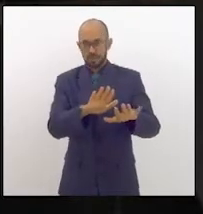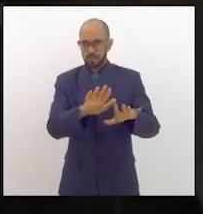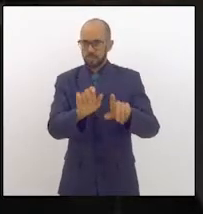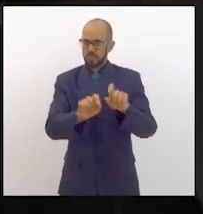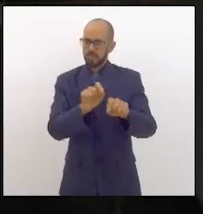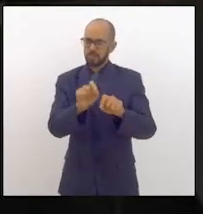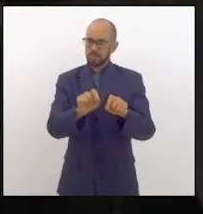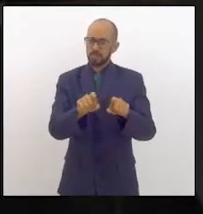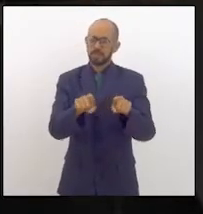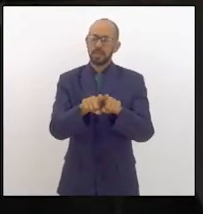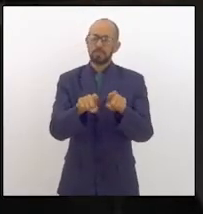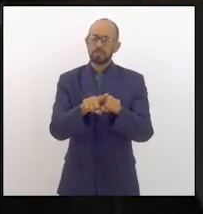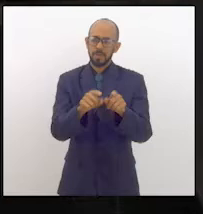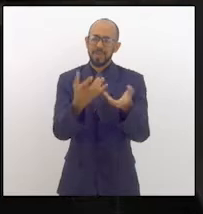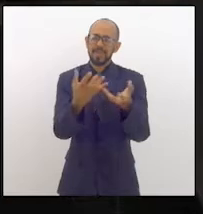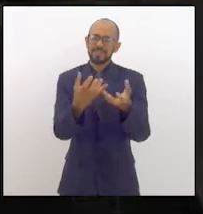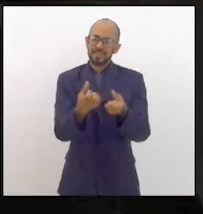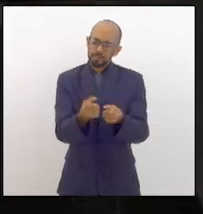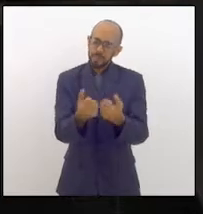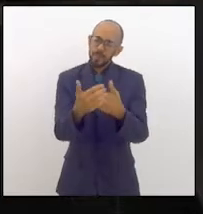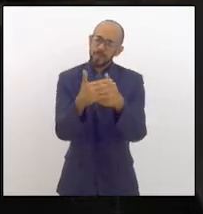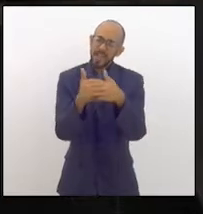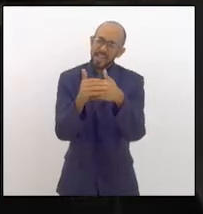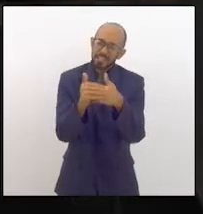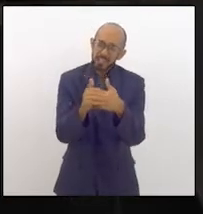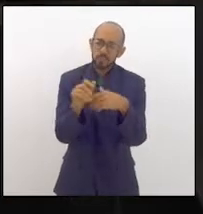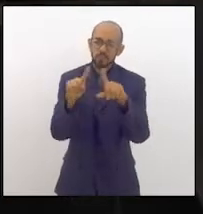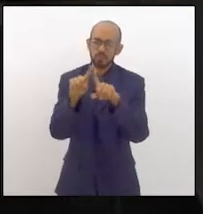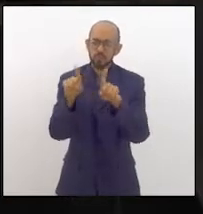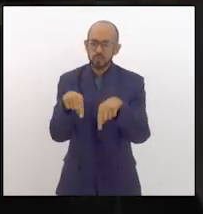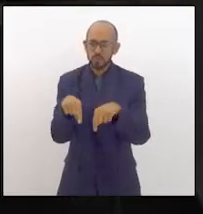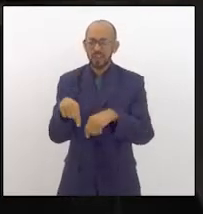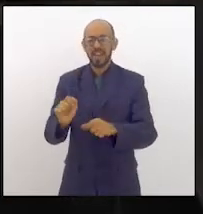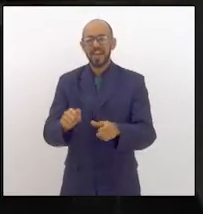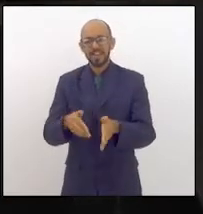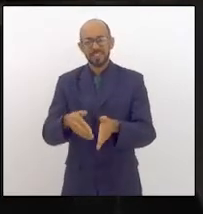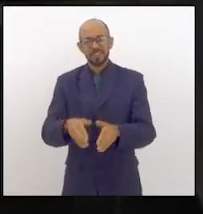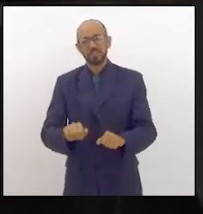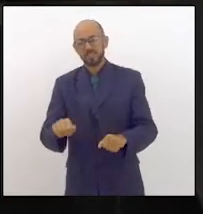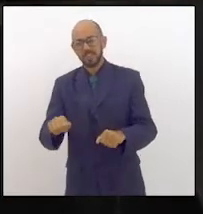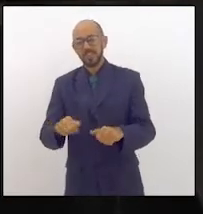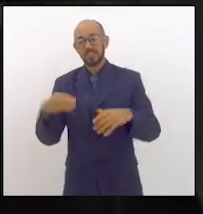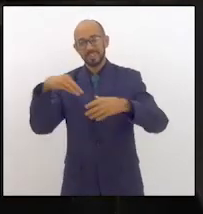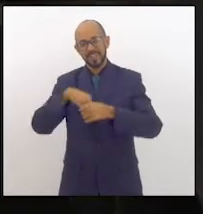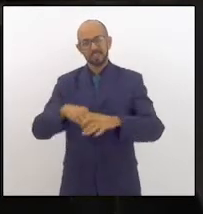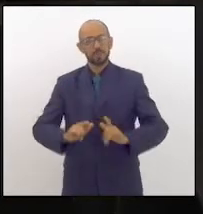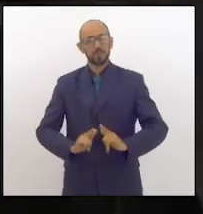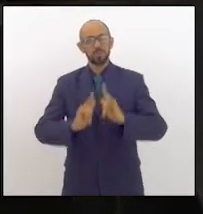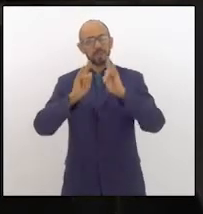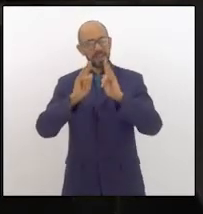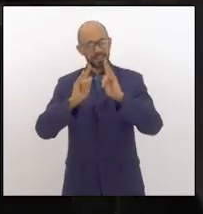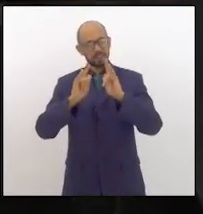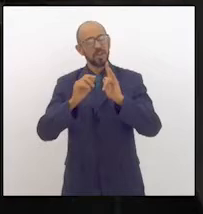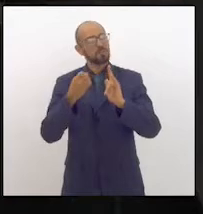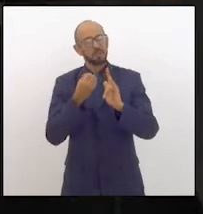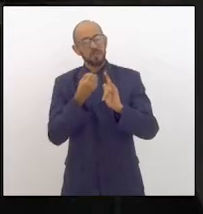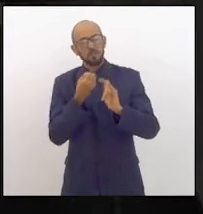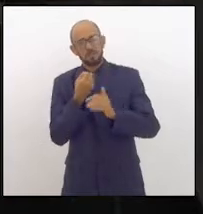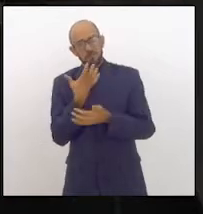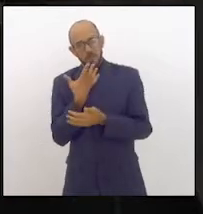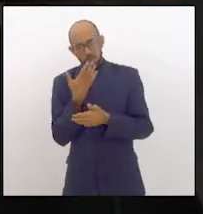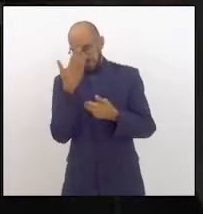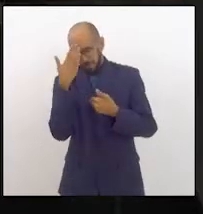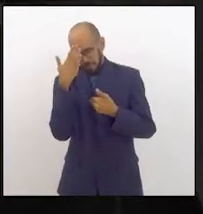receber também o carinho de você e servidores nos corredores dessa casa eu queria dizer meu muito obrigado